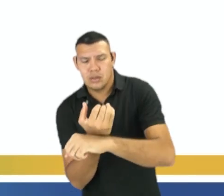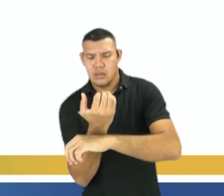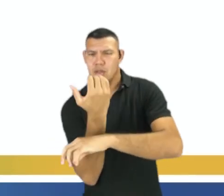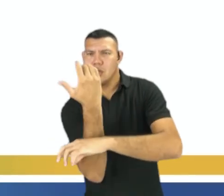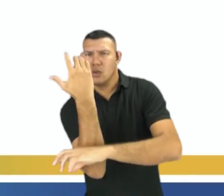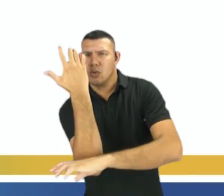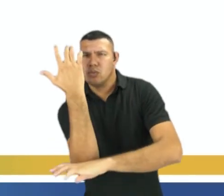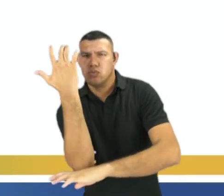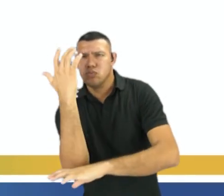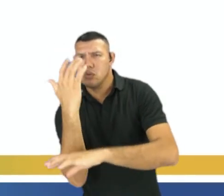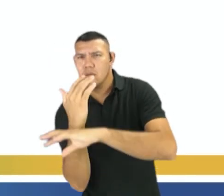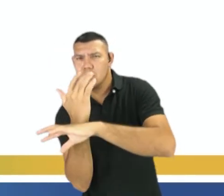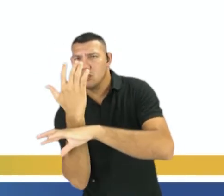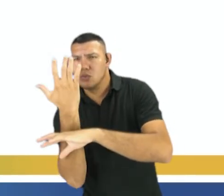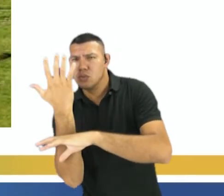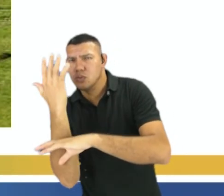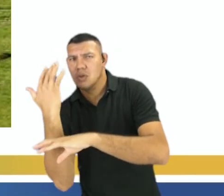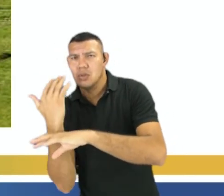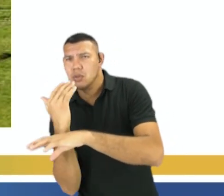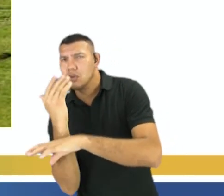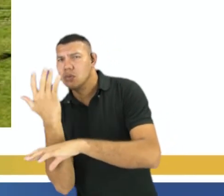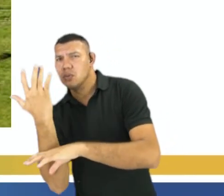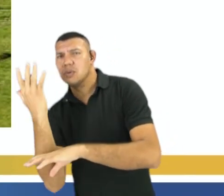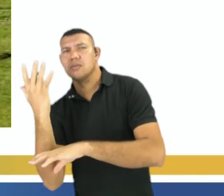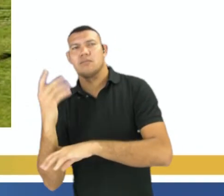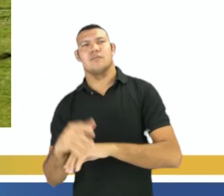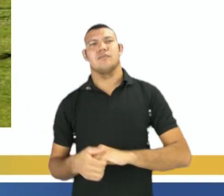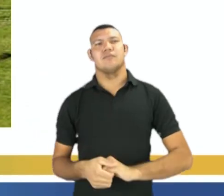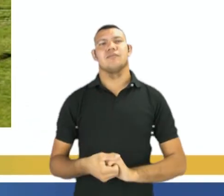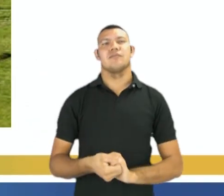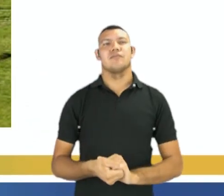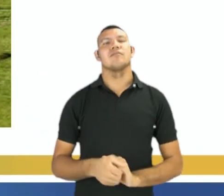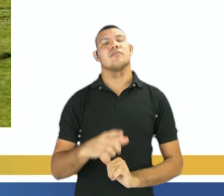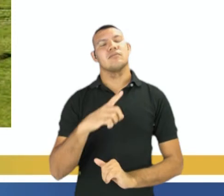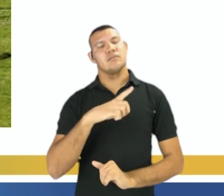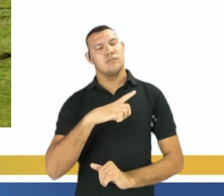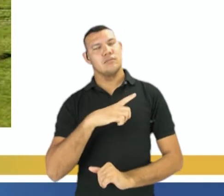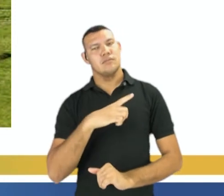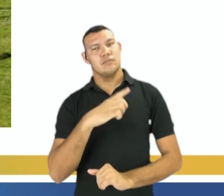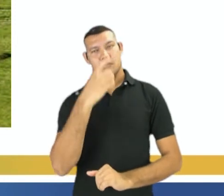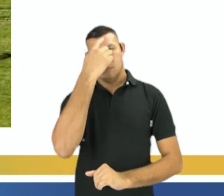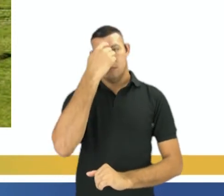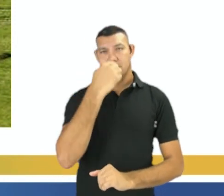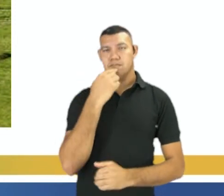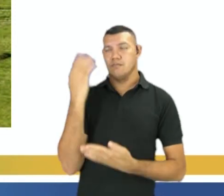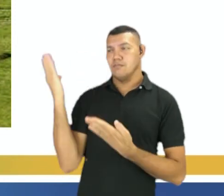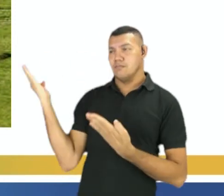de arbustos e árvores, né? Então, campos, aí nós temos essa imagem de campos, né? Então,